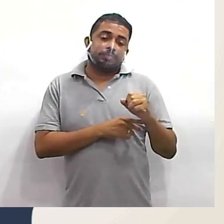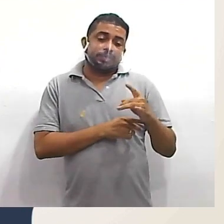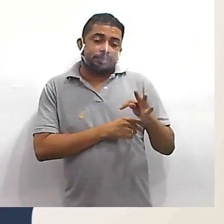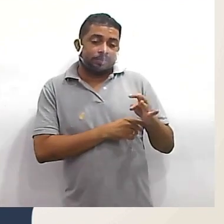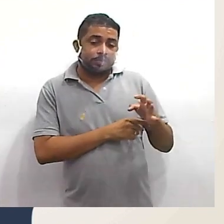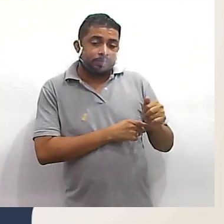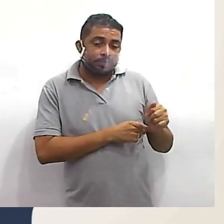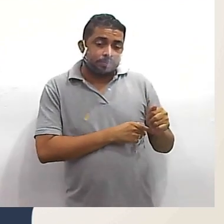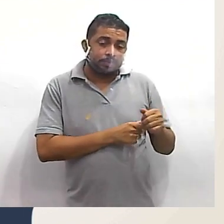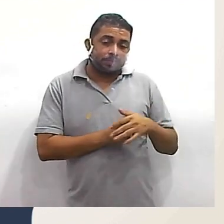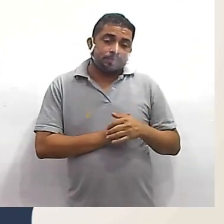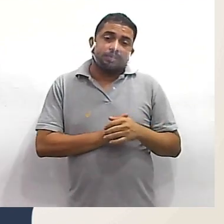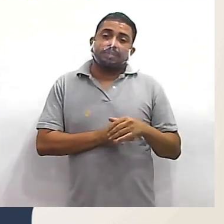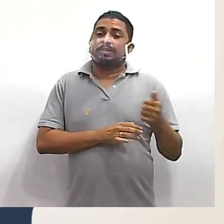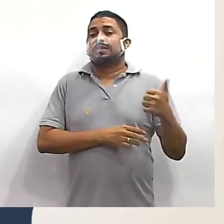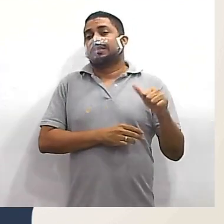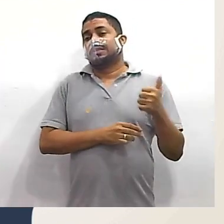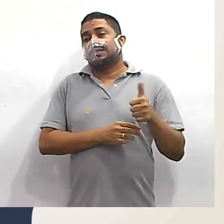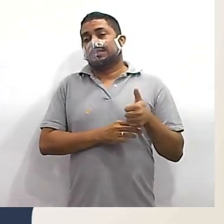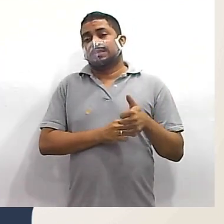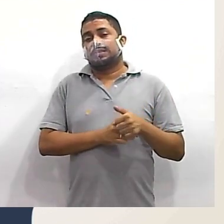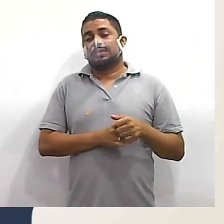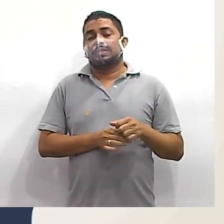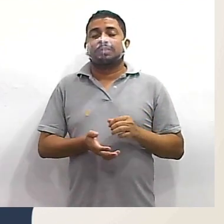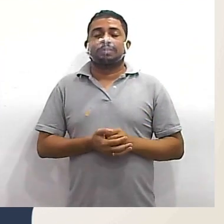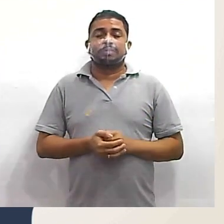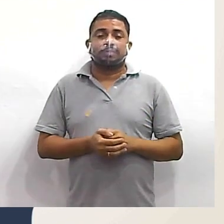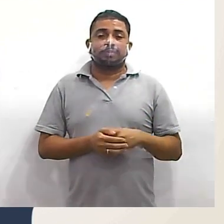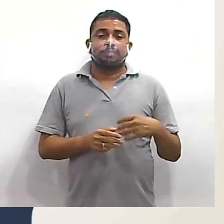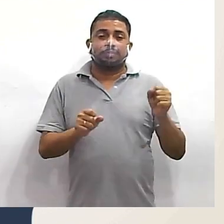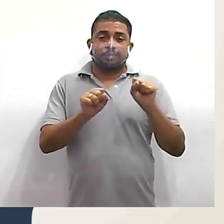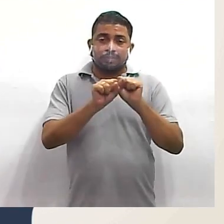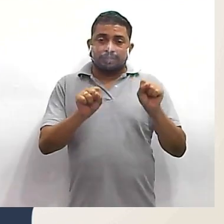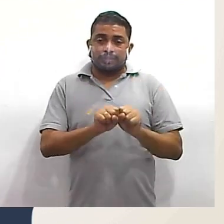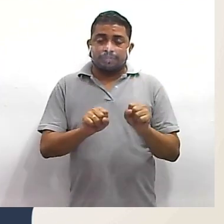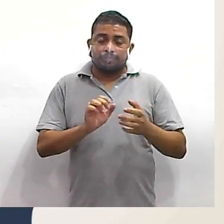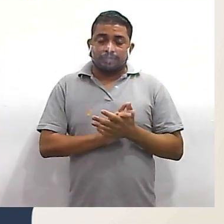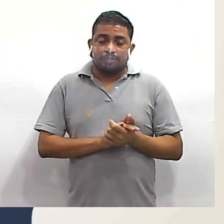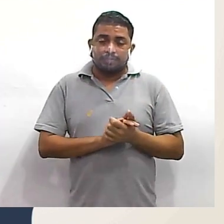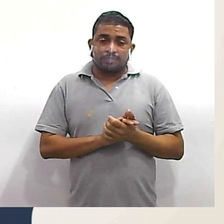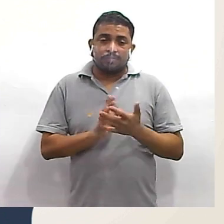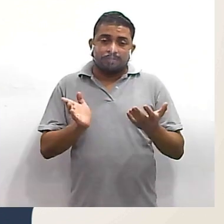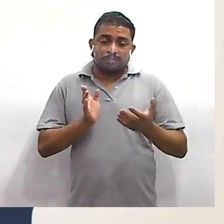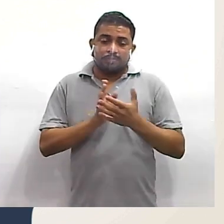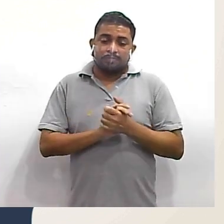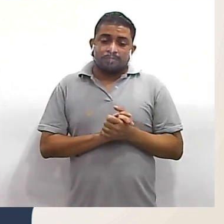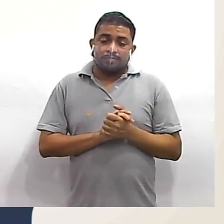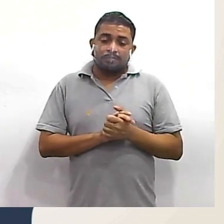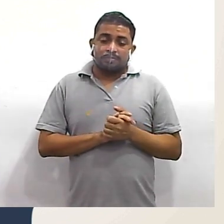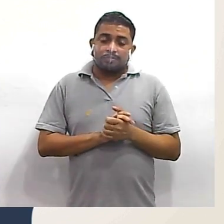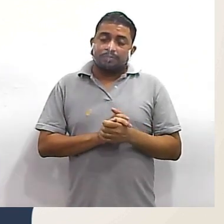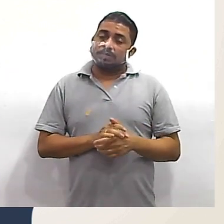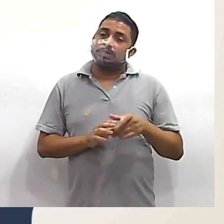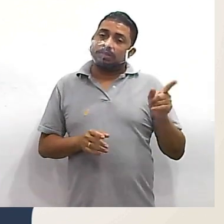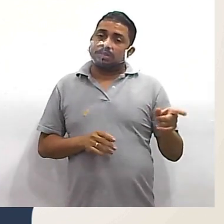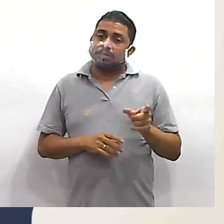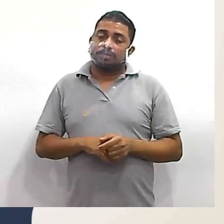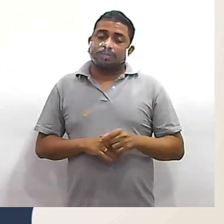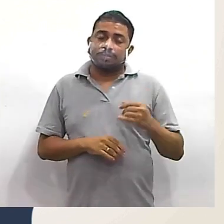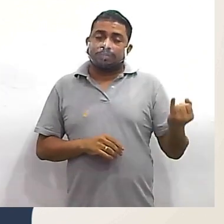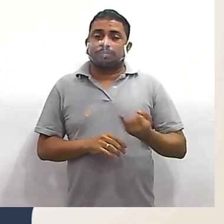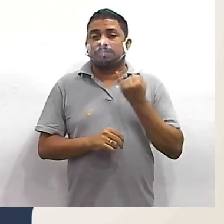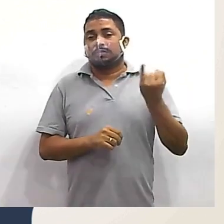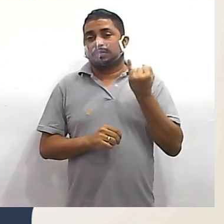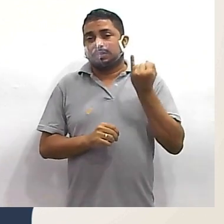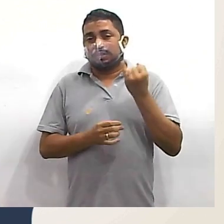fala sobre análise e avaliação de sistemas. Vamos lá. Nesta competência, a